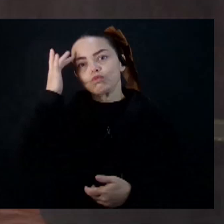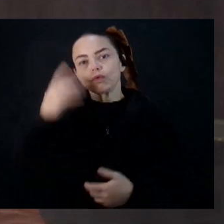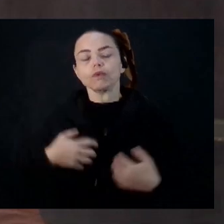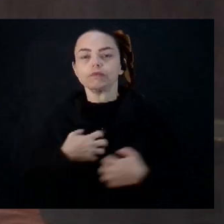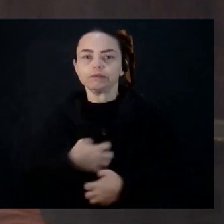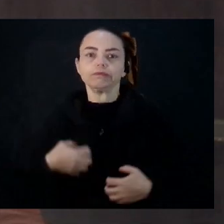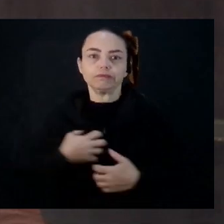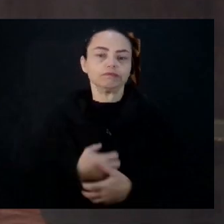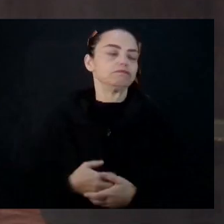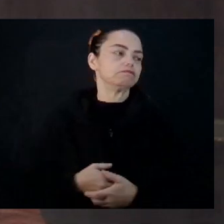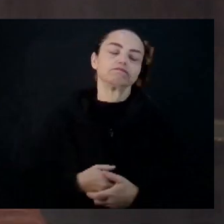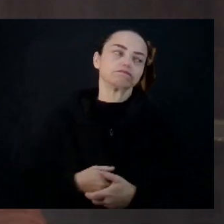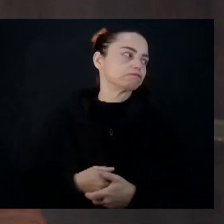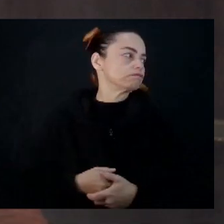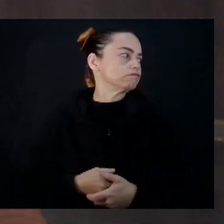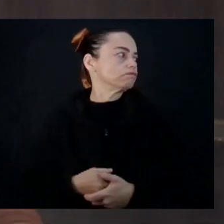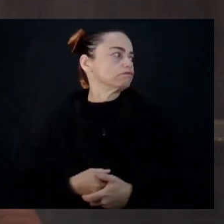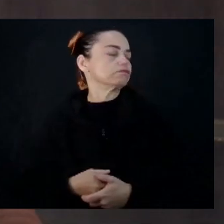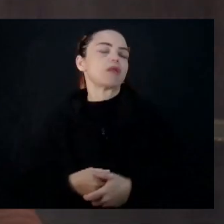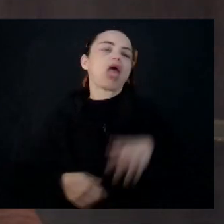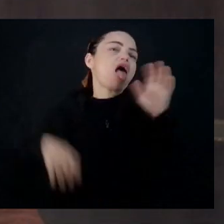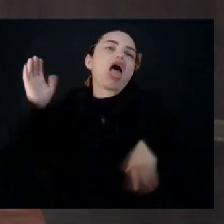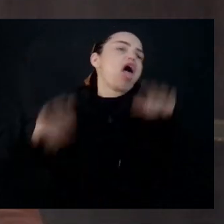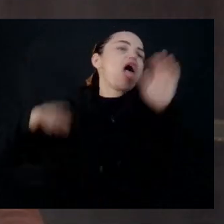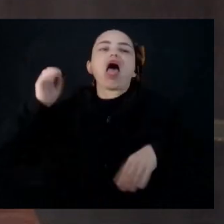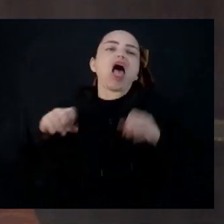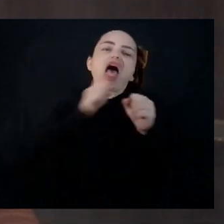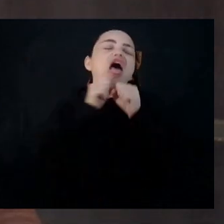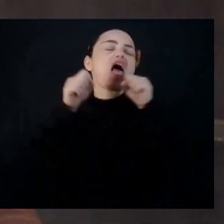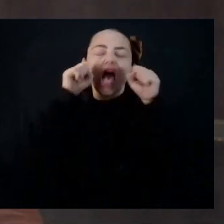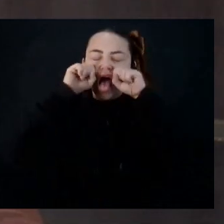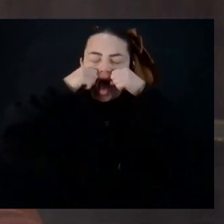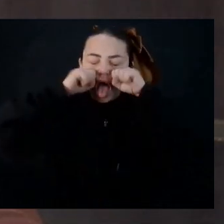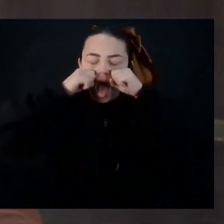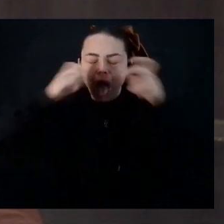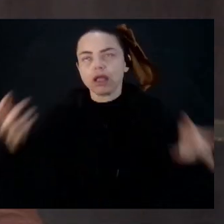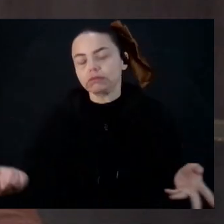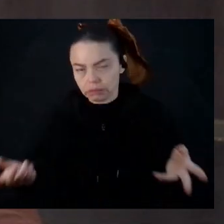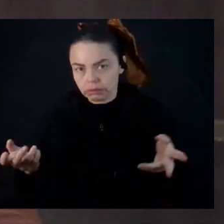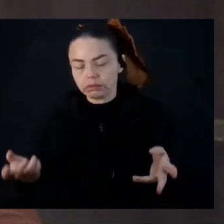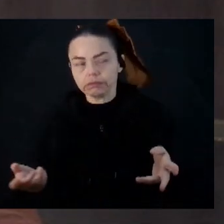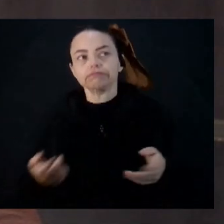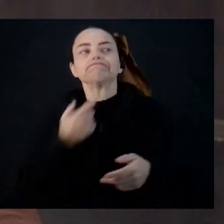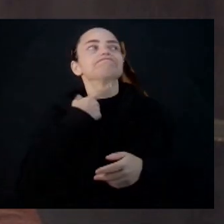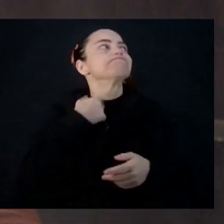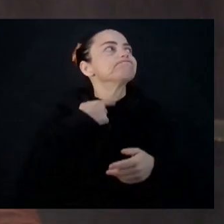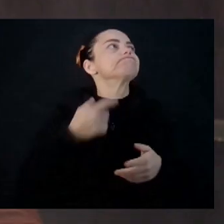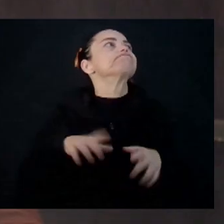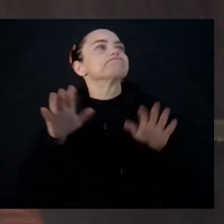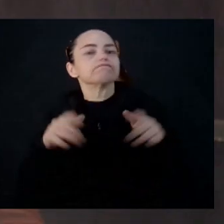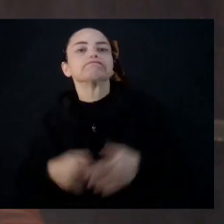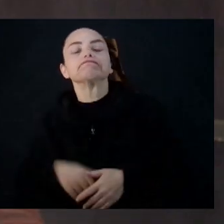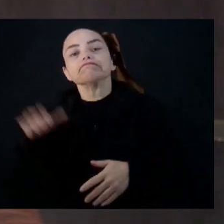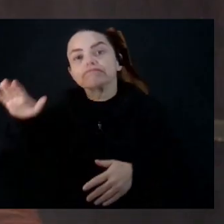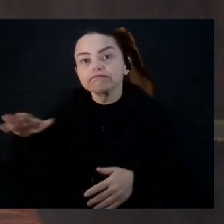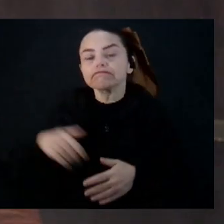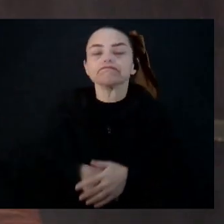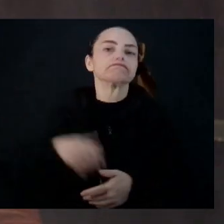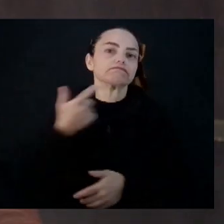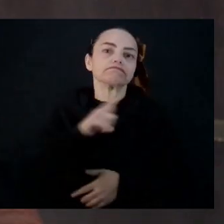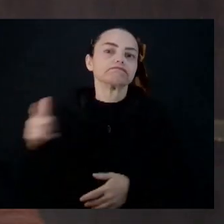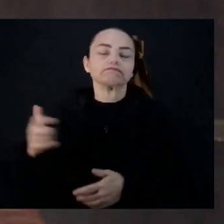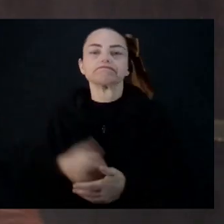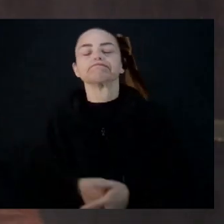vai se jogar no chão e chorar, apesar de muitas vezes querer, né? Dá vontade. Mas a criança, ela não tem ainda